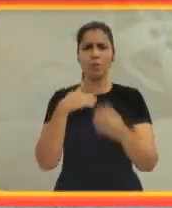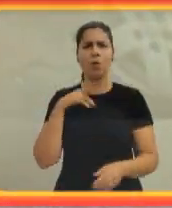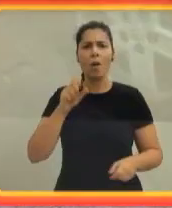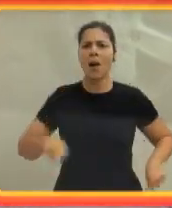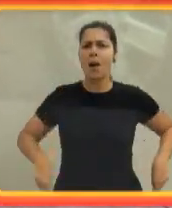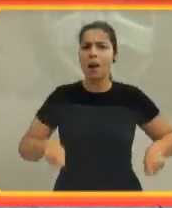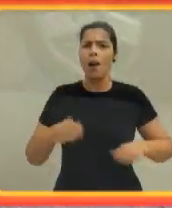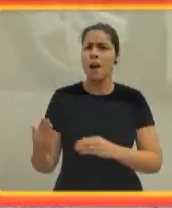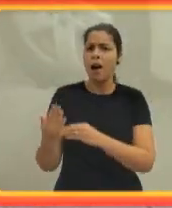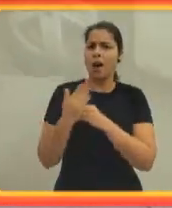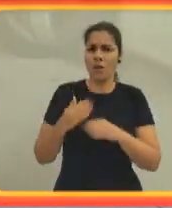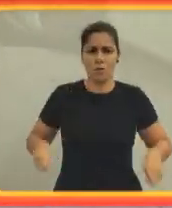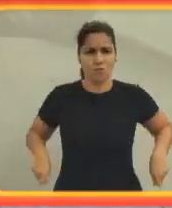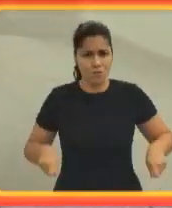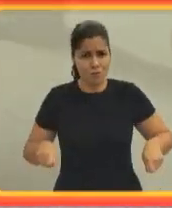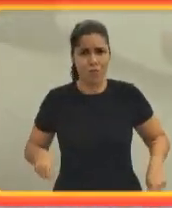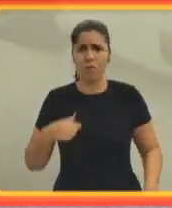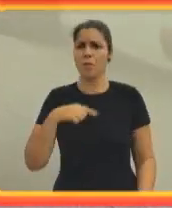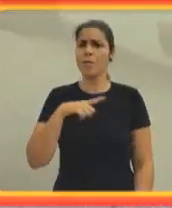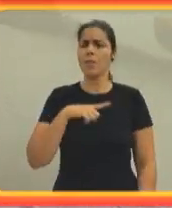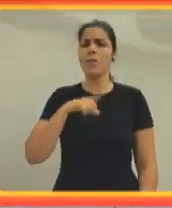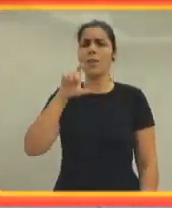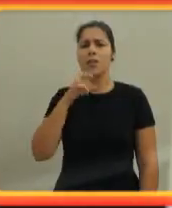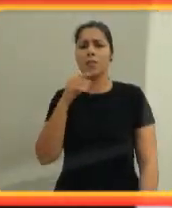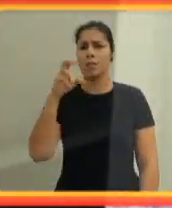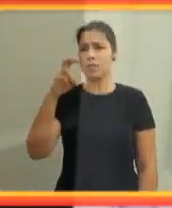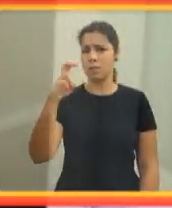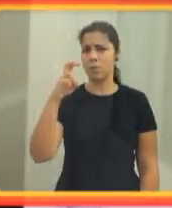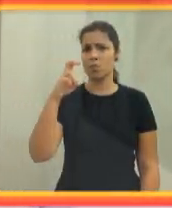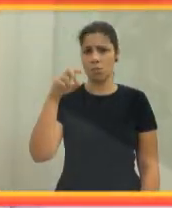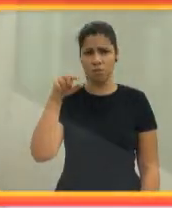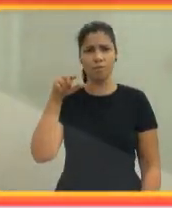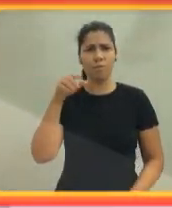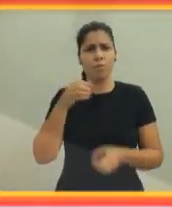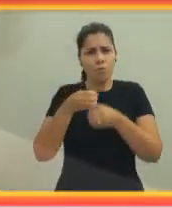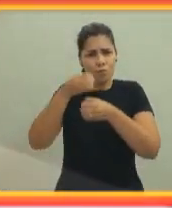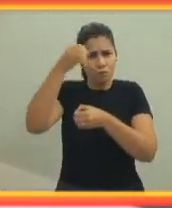em psicologia e uso a cadeira de rodas para me locomover.